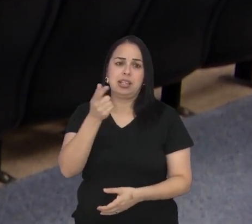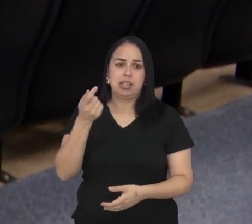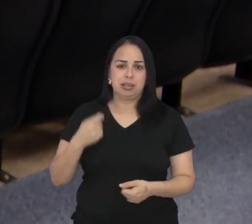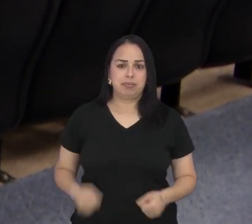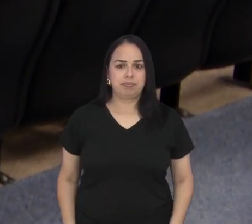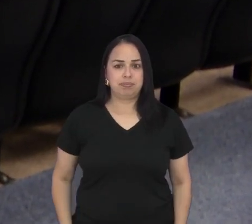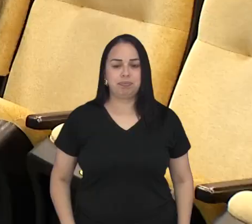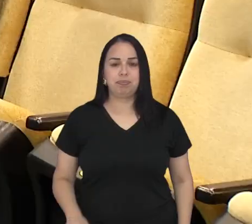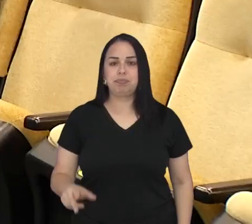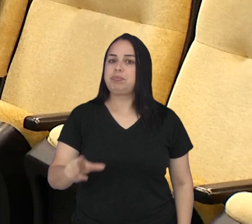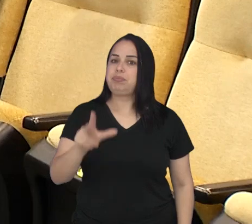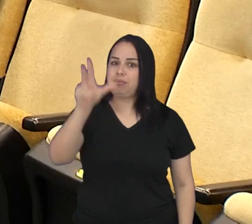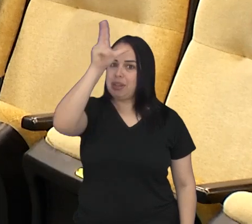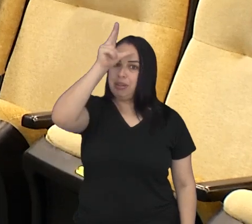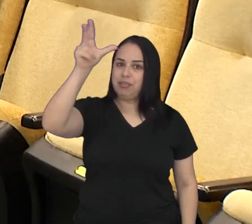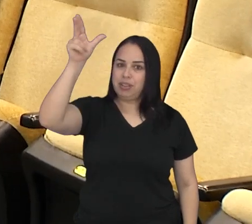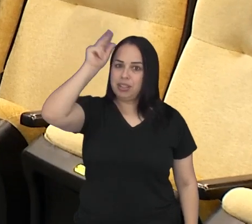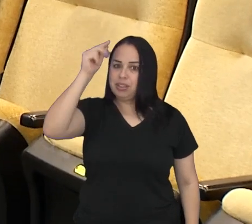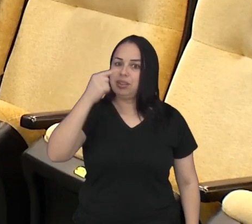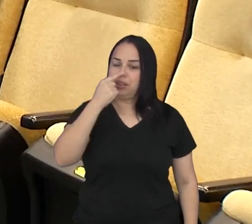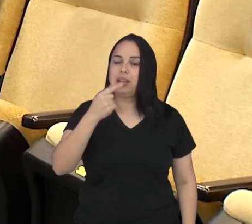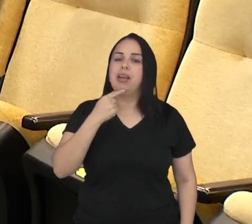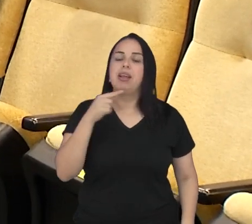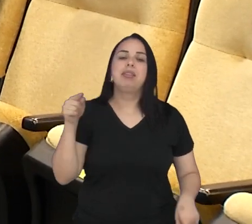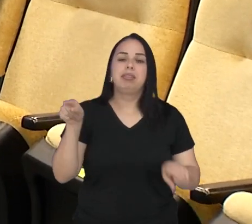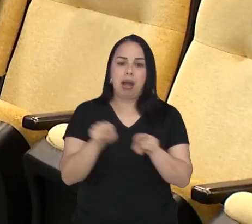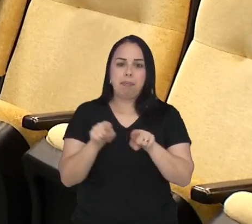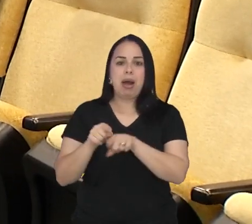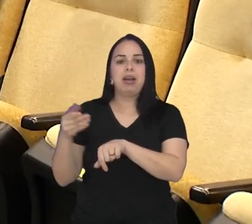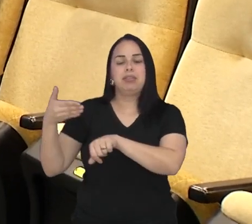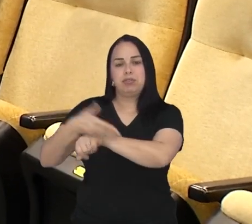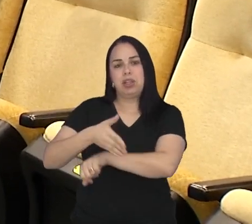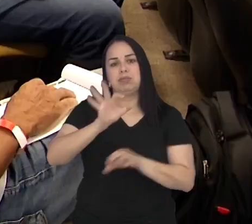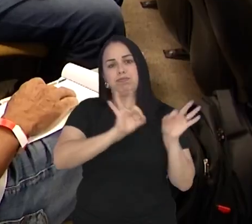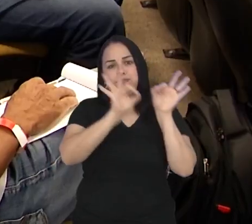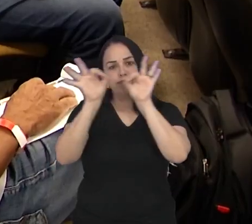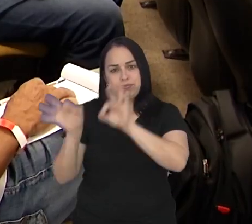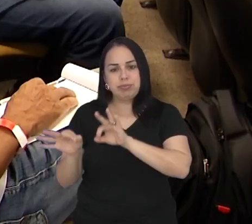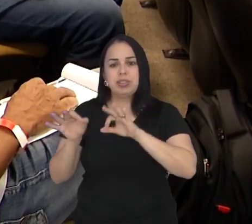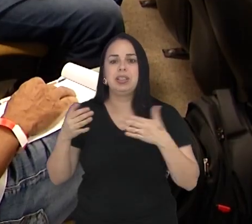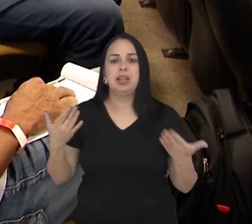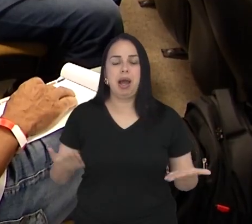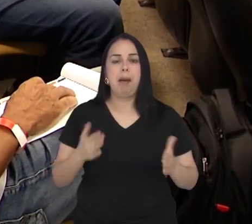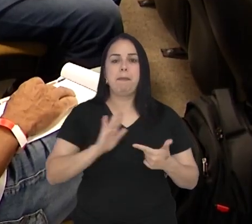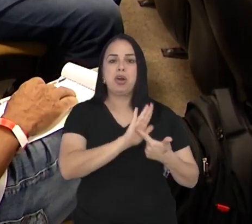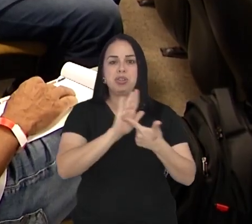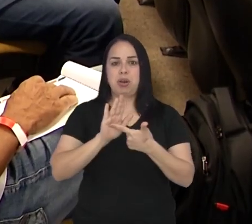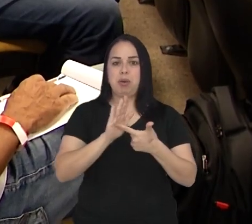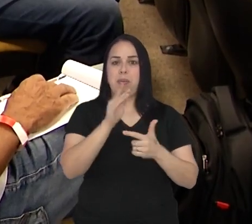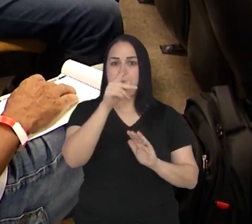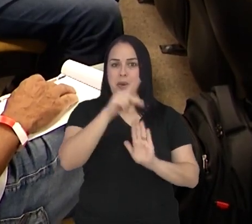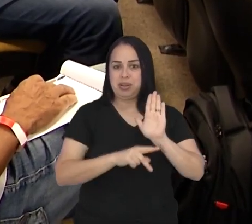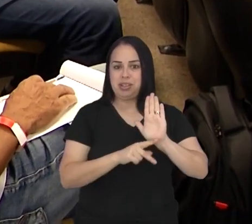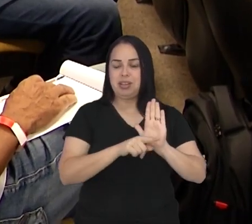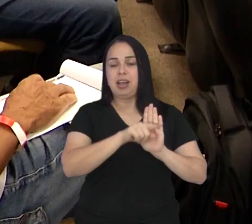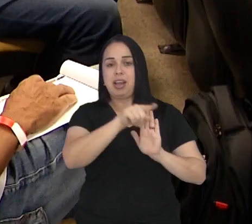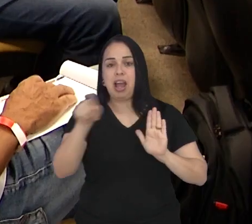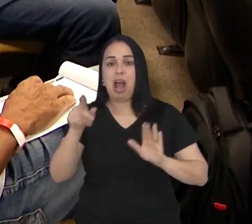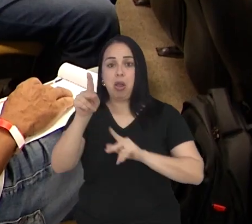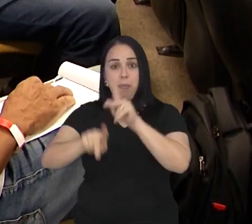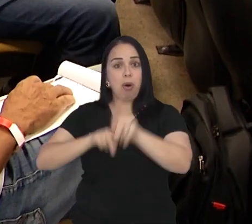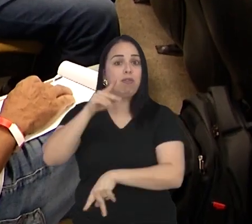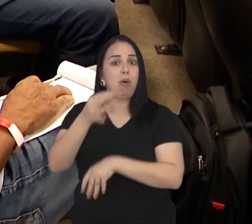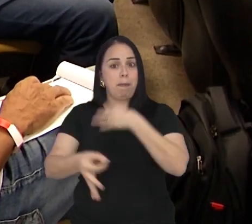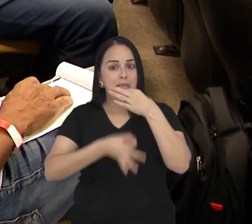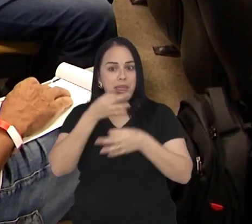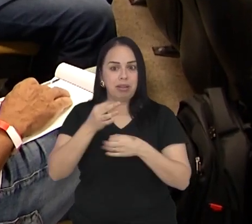feito em investimento. O prefeito Anderson Farias também acompanhou a audiência. Depois da apresentação do projeto, a população pôde